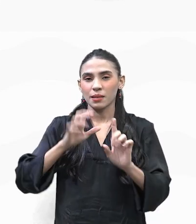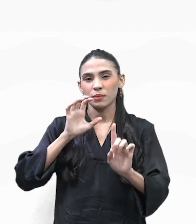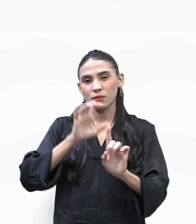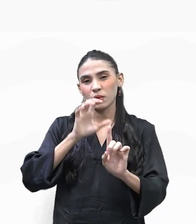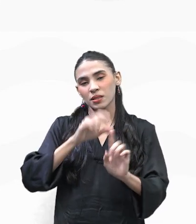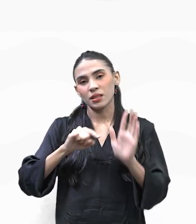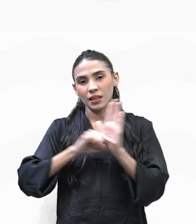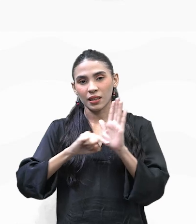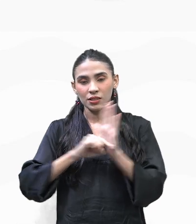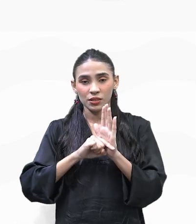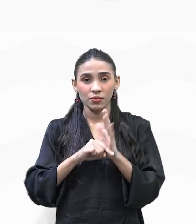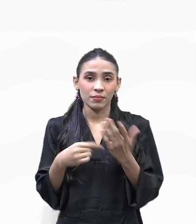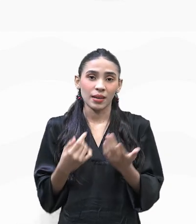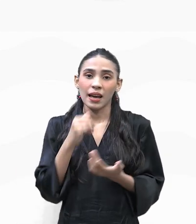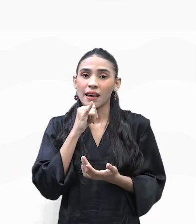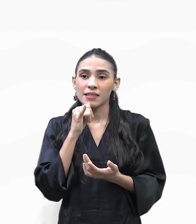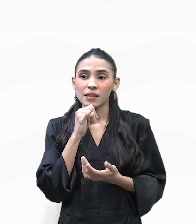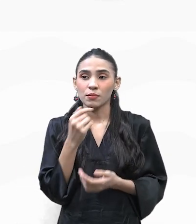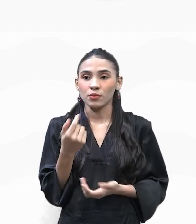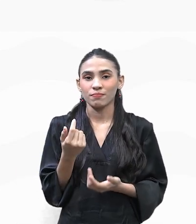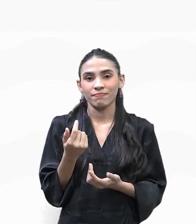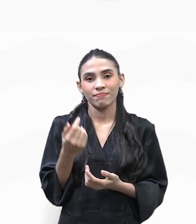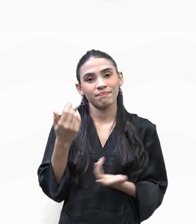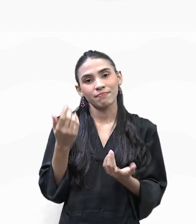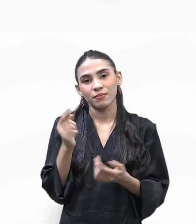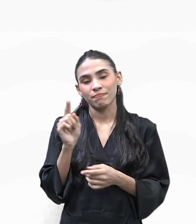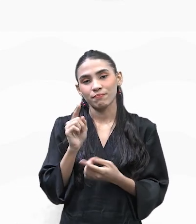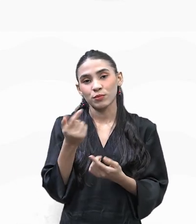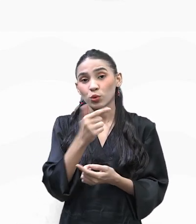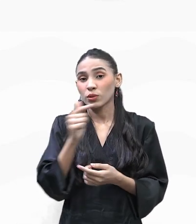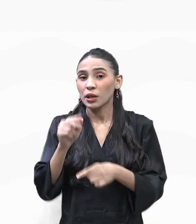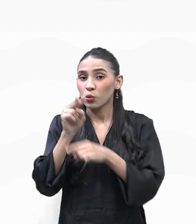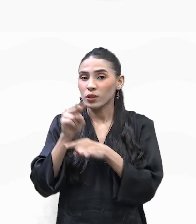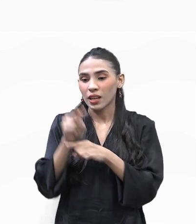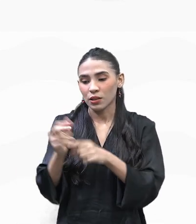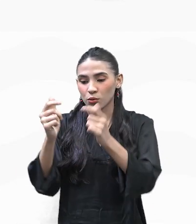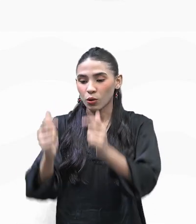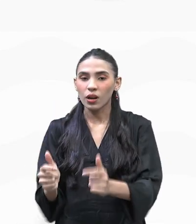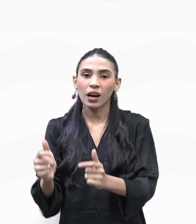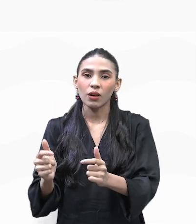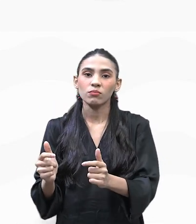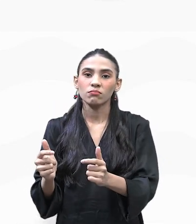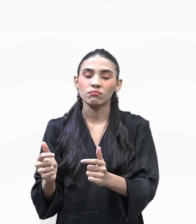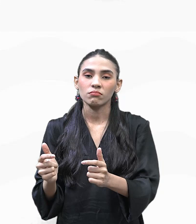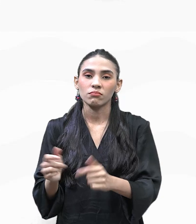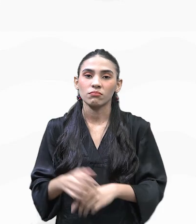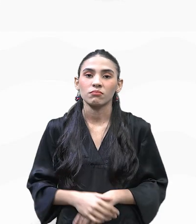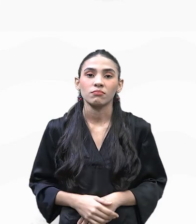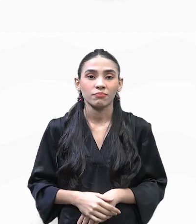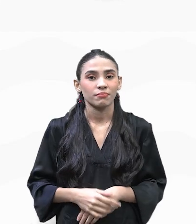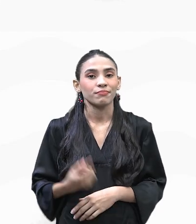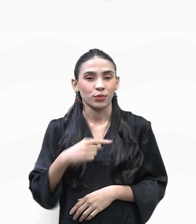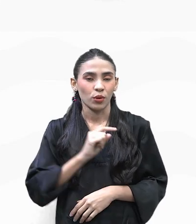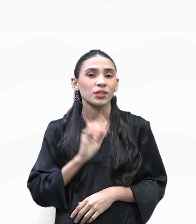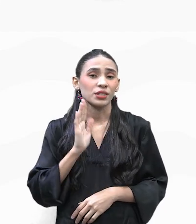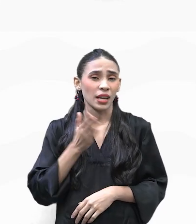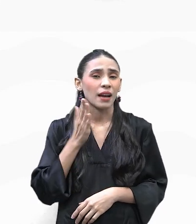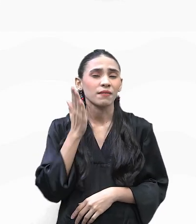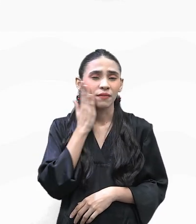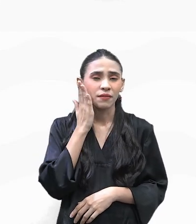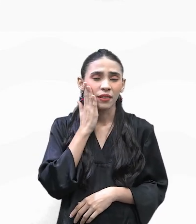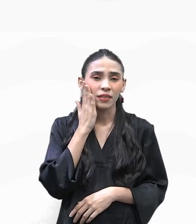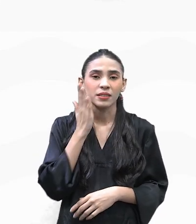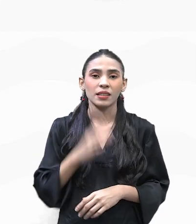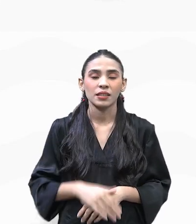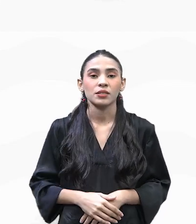negativos, né? O fato da gente não estar cuidando do território, do ambiente em si. Então, a gente já está vendo, então é